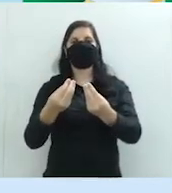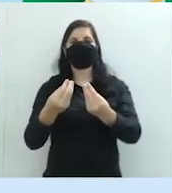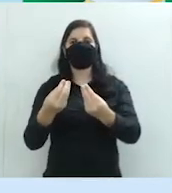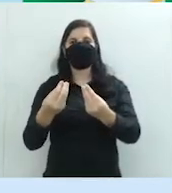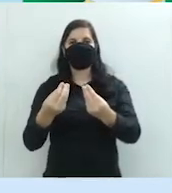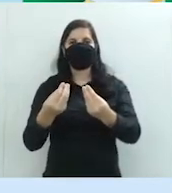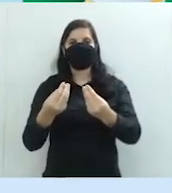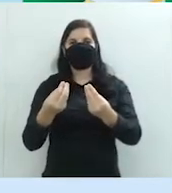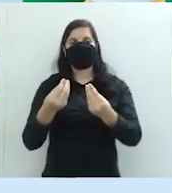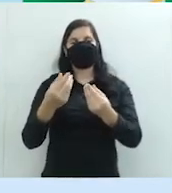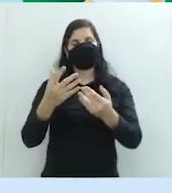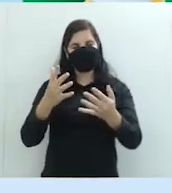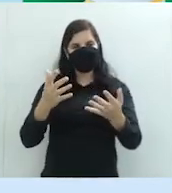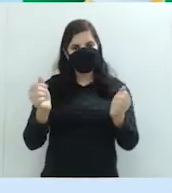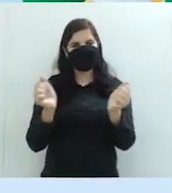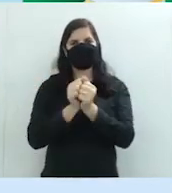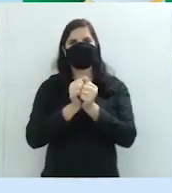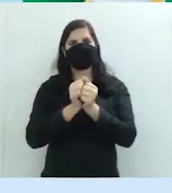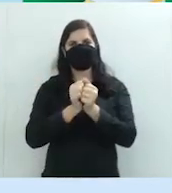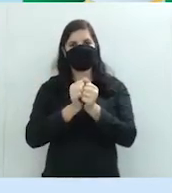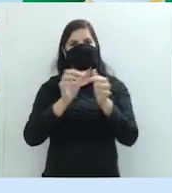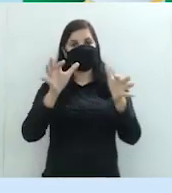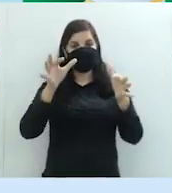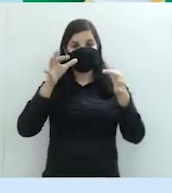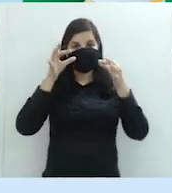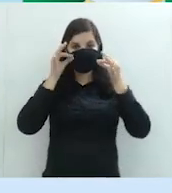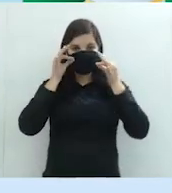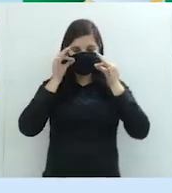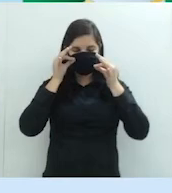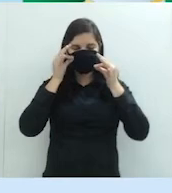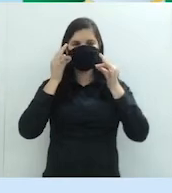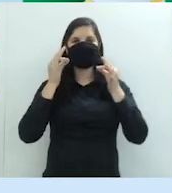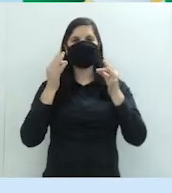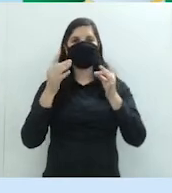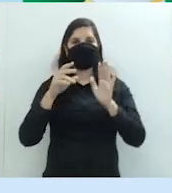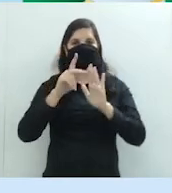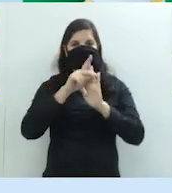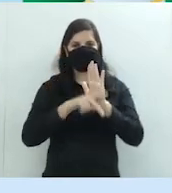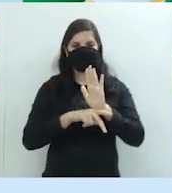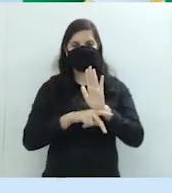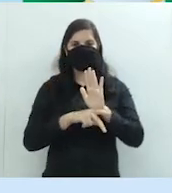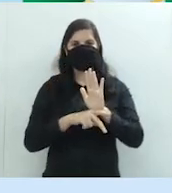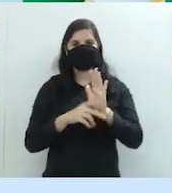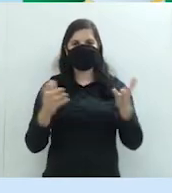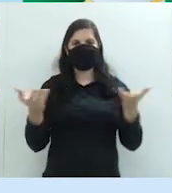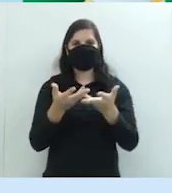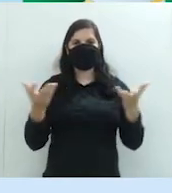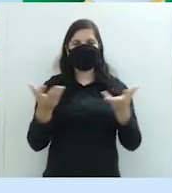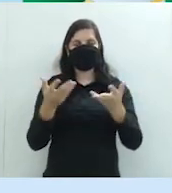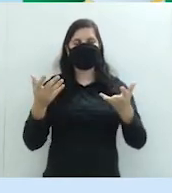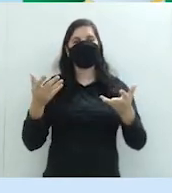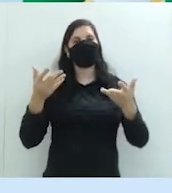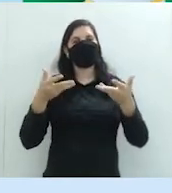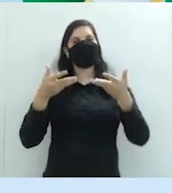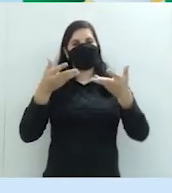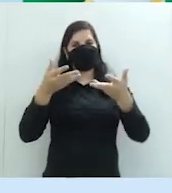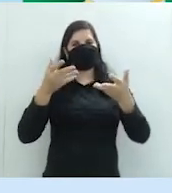né, por estar simplesmente prestigiando esse projeto. E agora eu vos convido